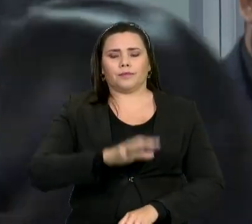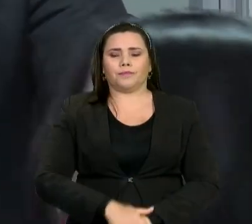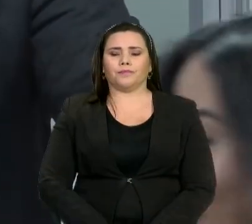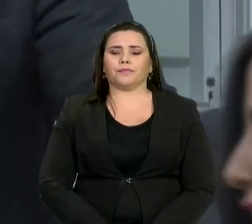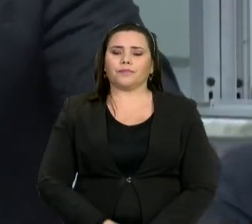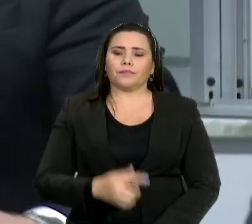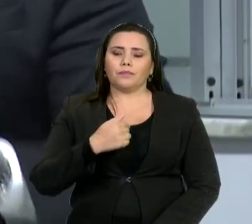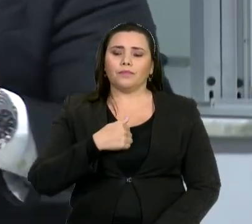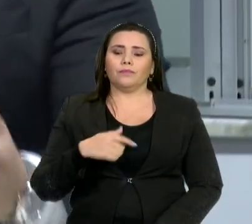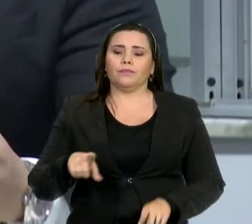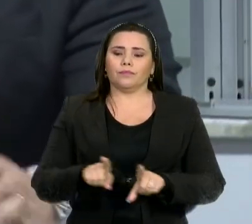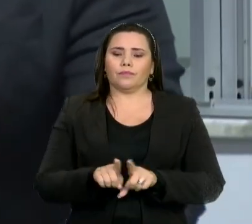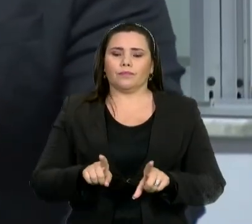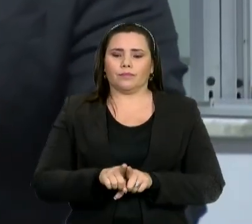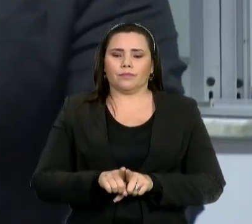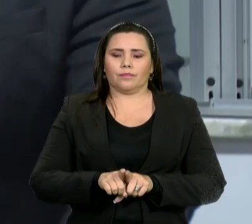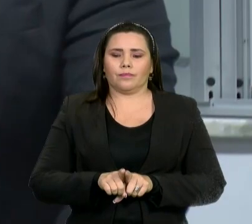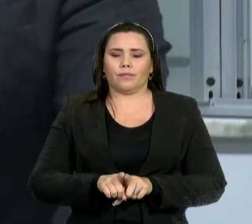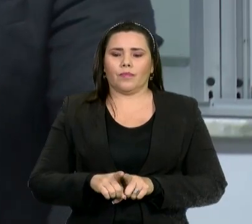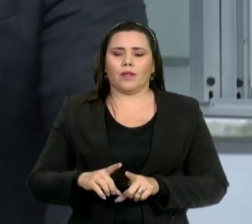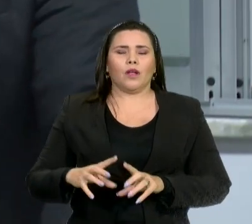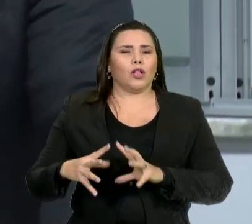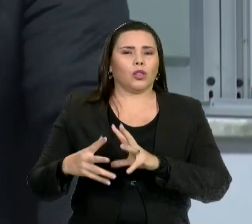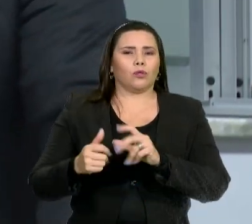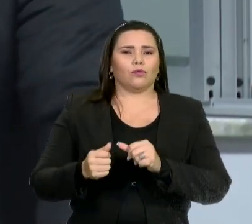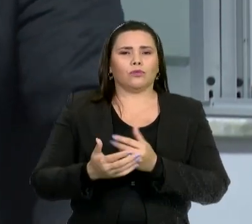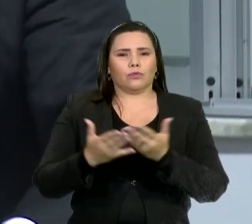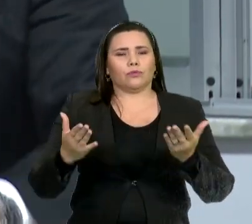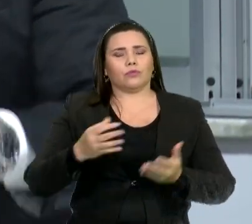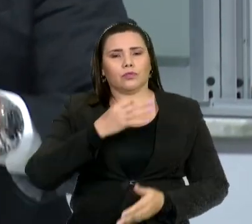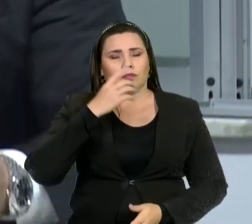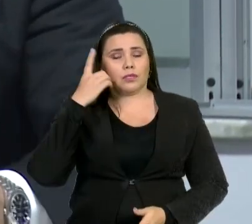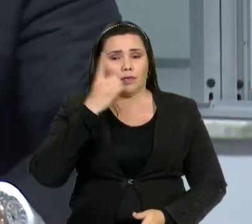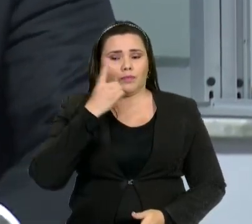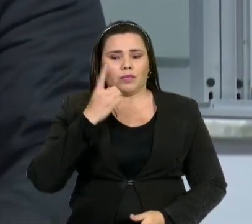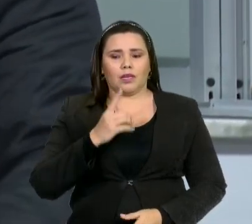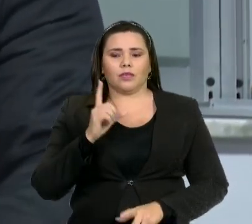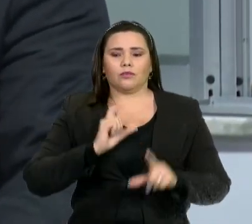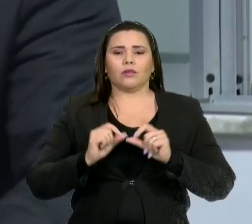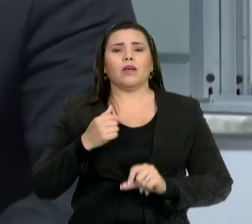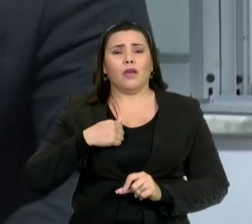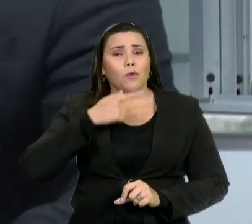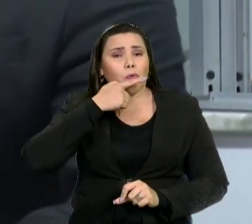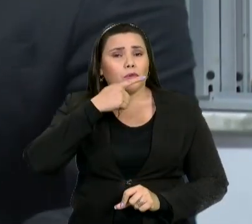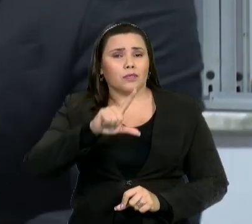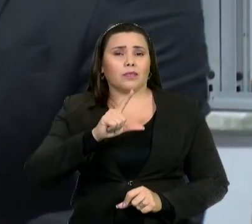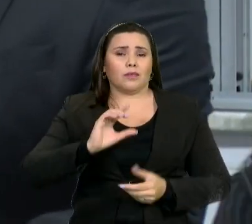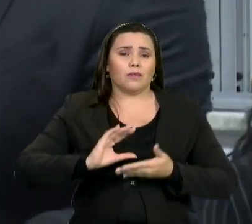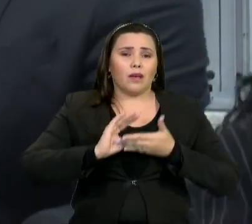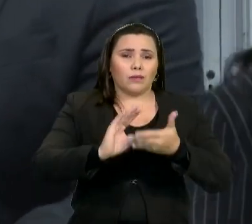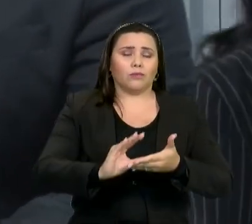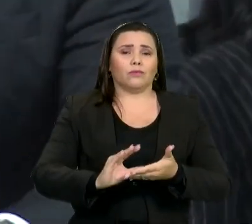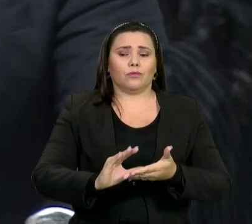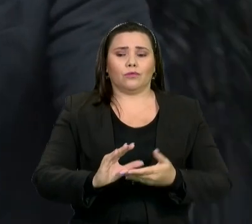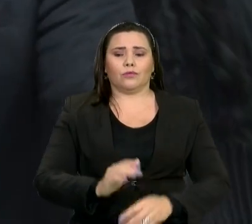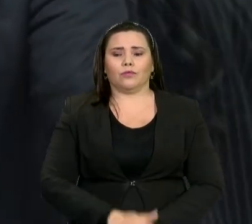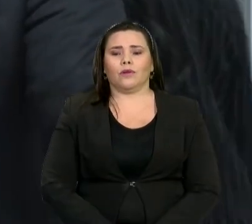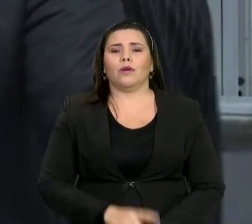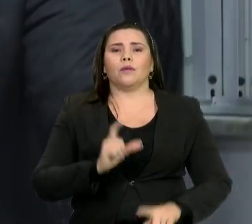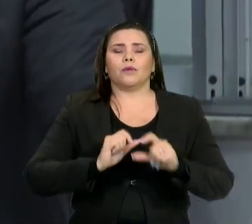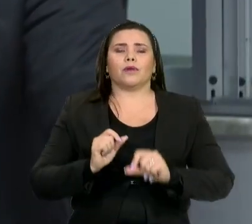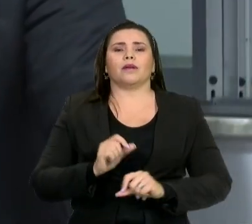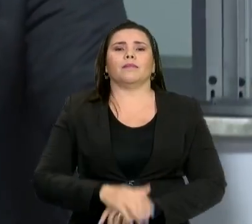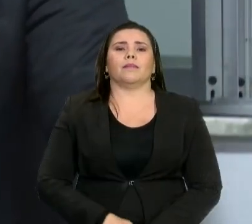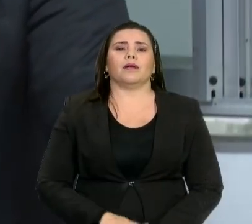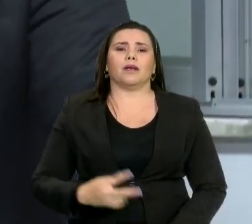contribuir, bem como os demais colegas deputados, com a destinação de emenda parlamentar para a realização de cirurgias eletivas